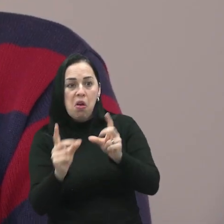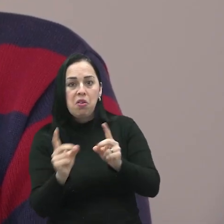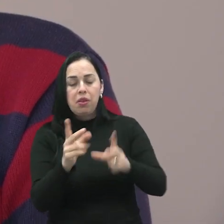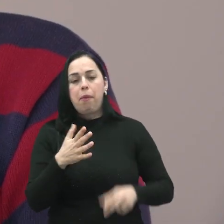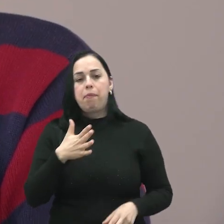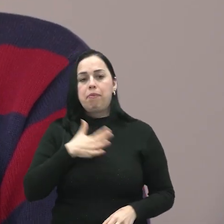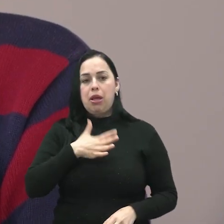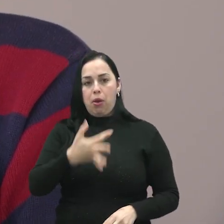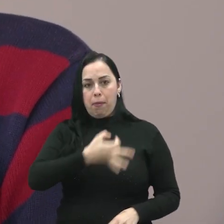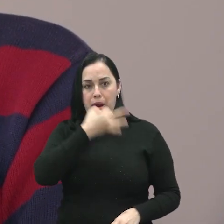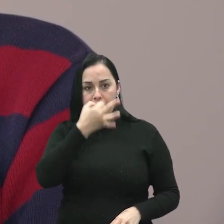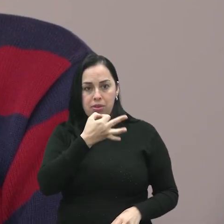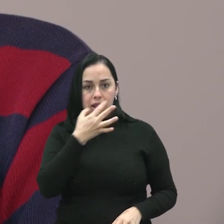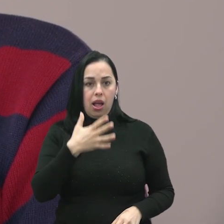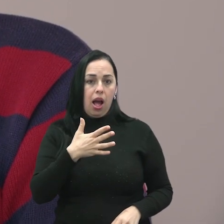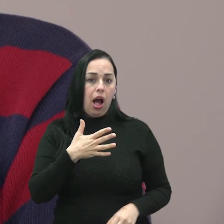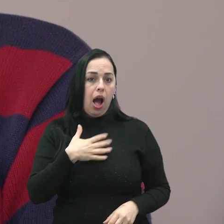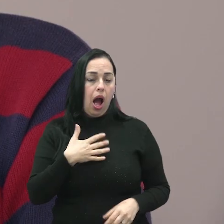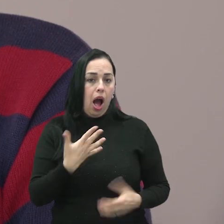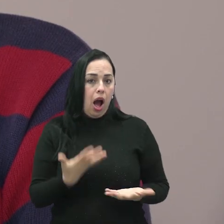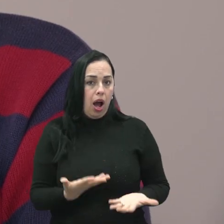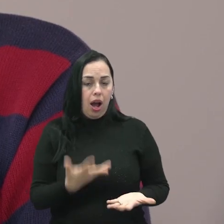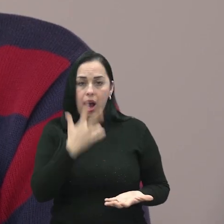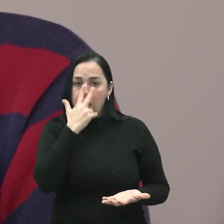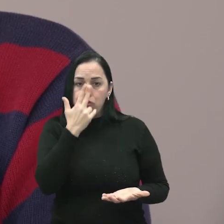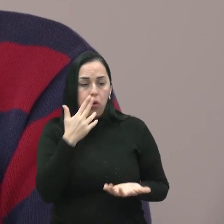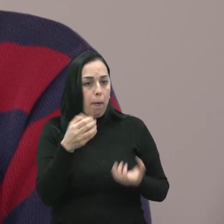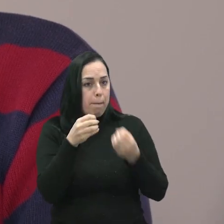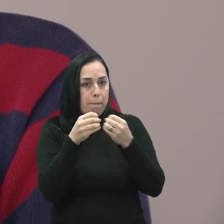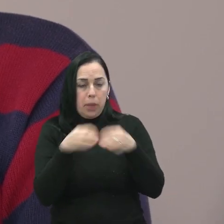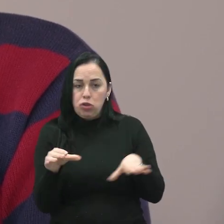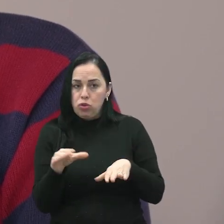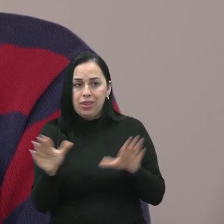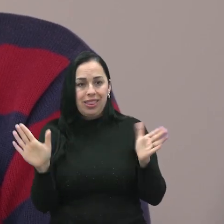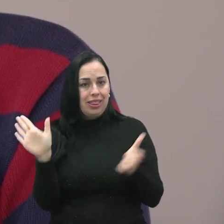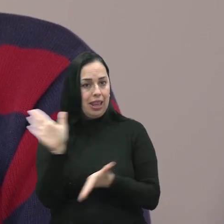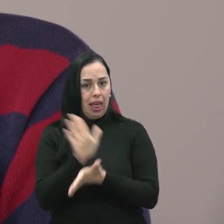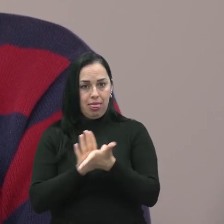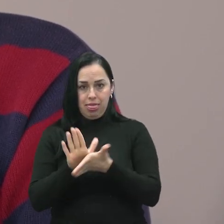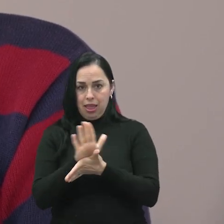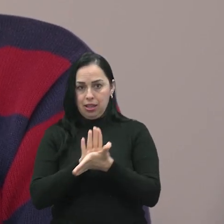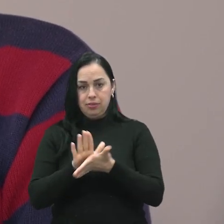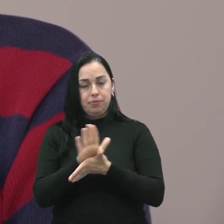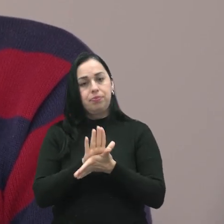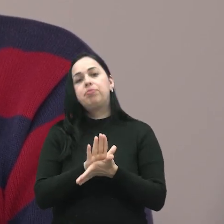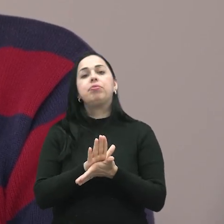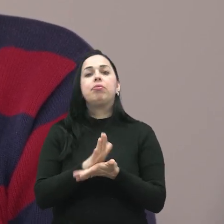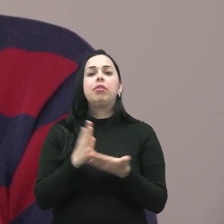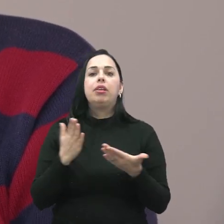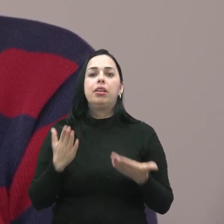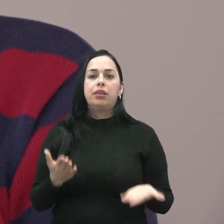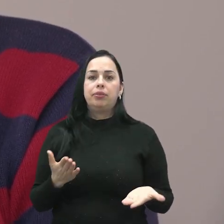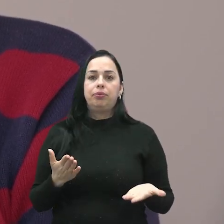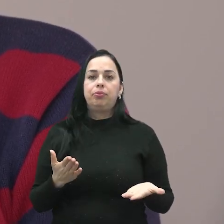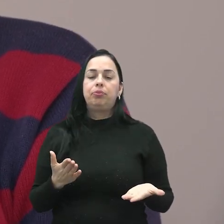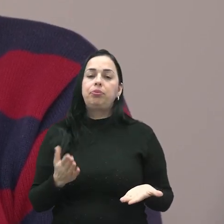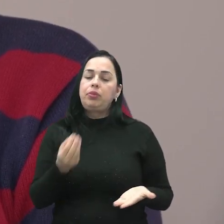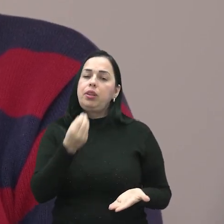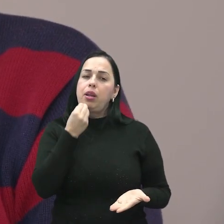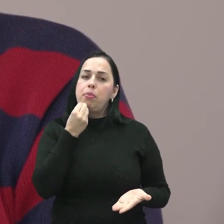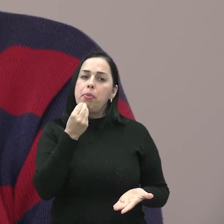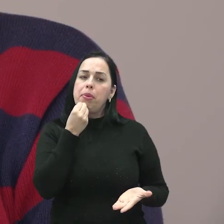vejo que vá ter algum fator complicador no setor de carne, no mercado de carne. E é uma